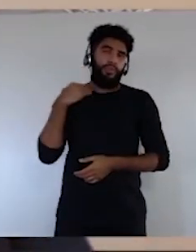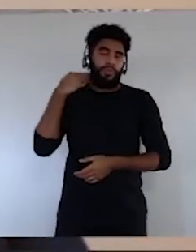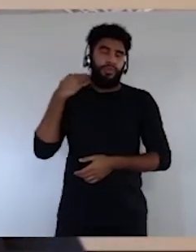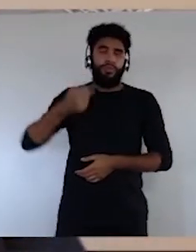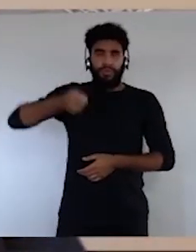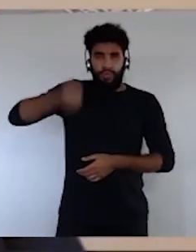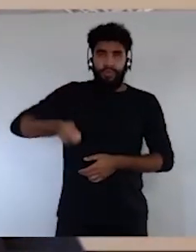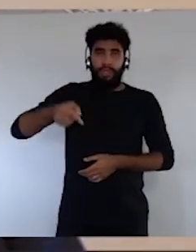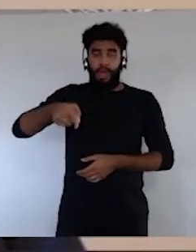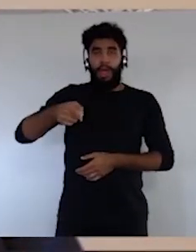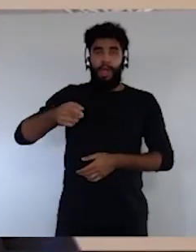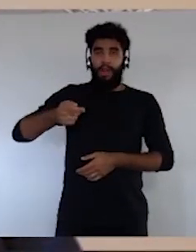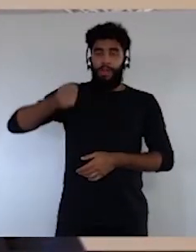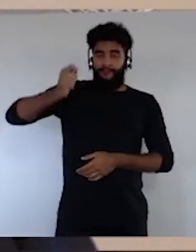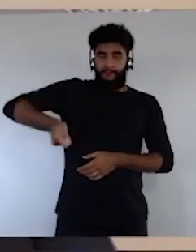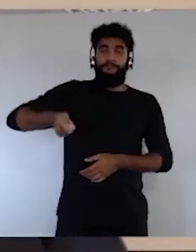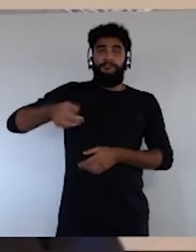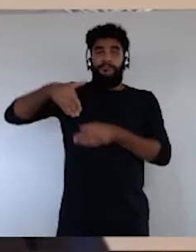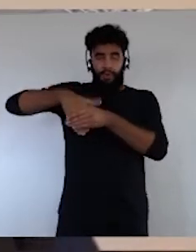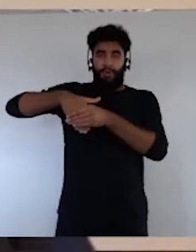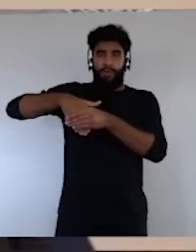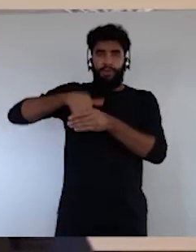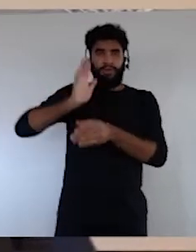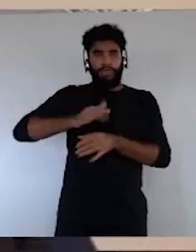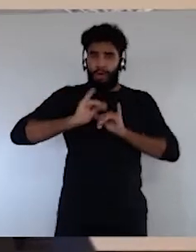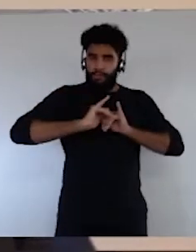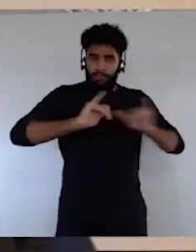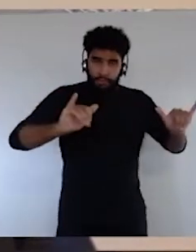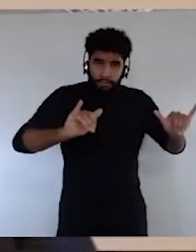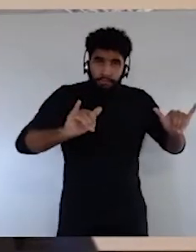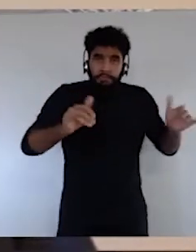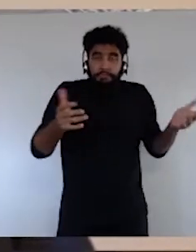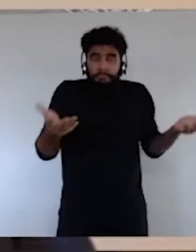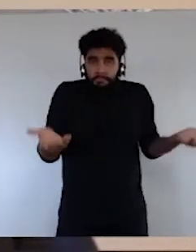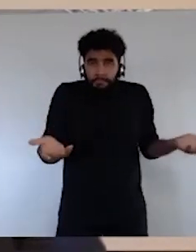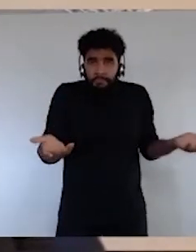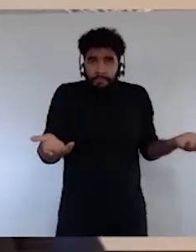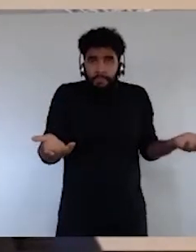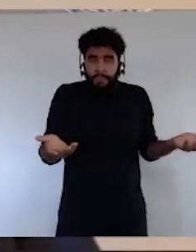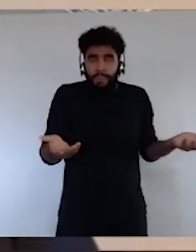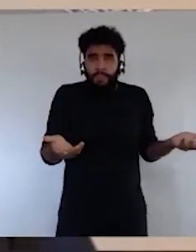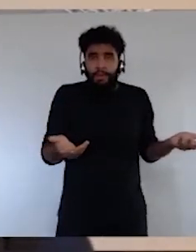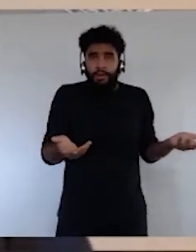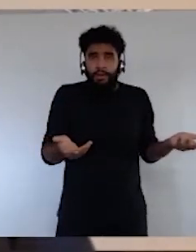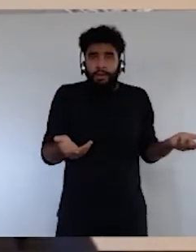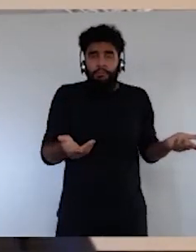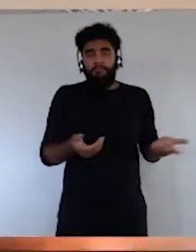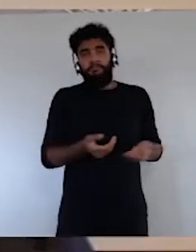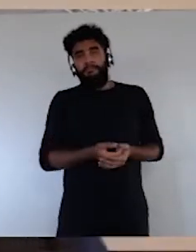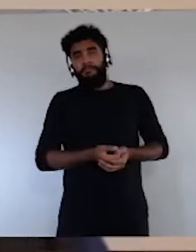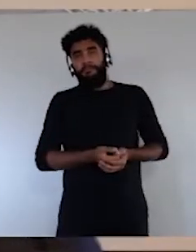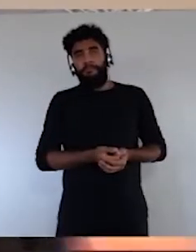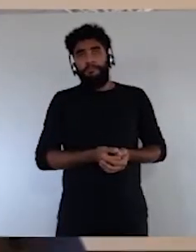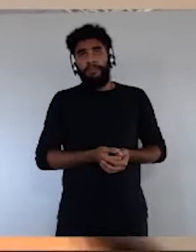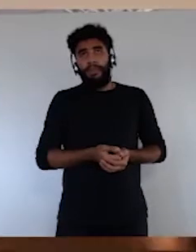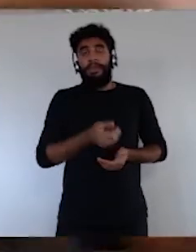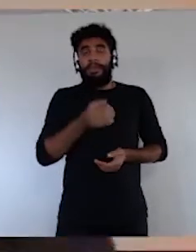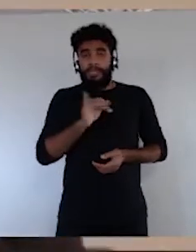não ampliou o plenário virtual para qualquer classe. Quer dizer, o Supremo está julgando ação direta